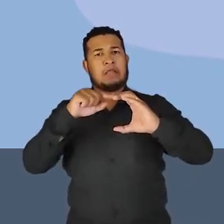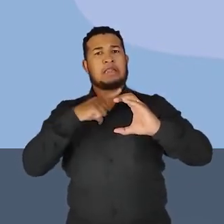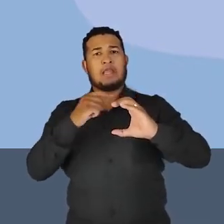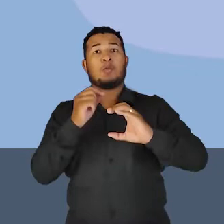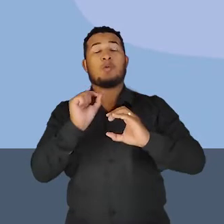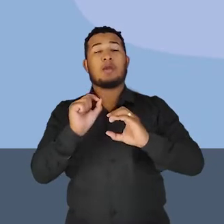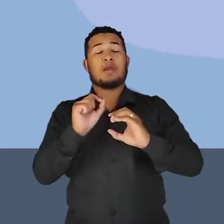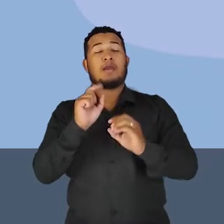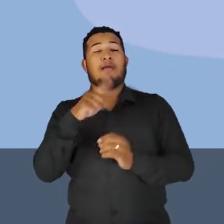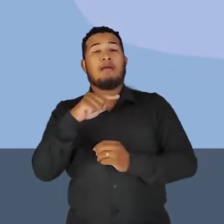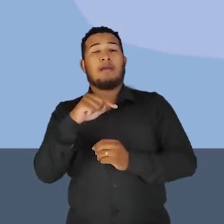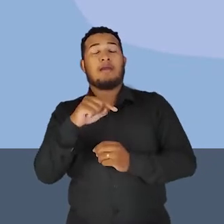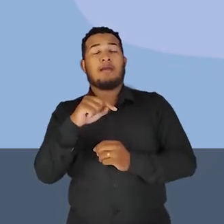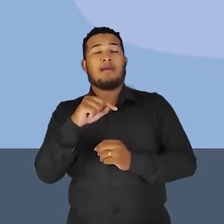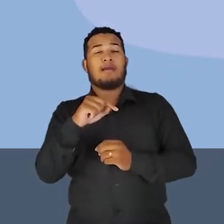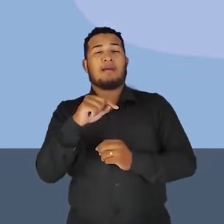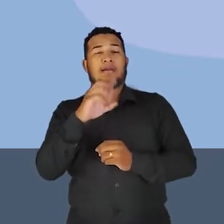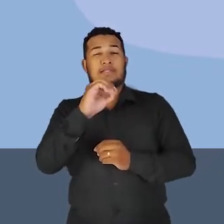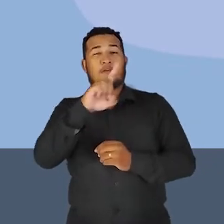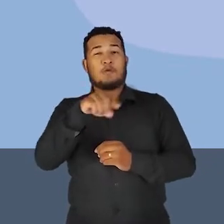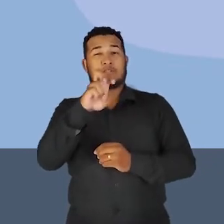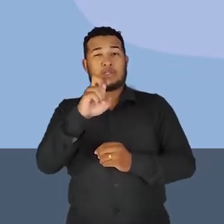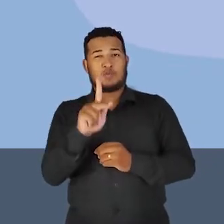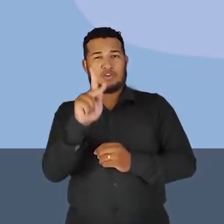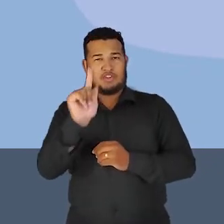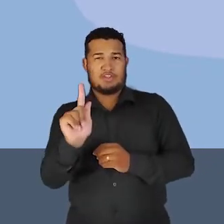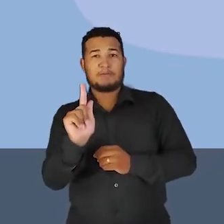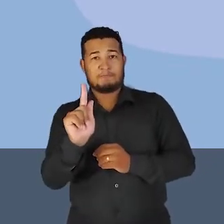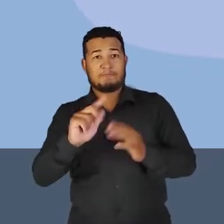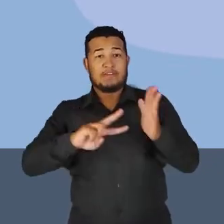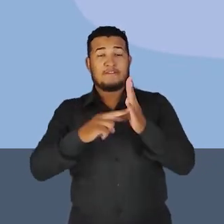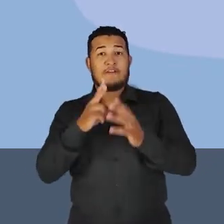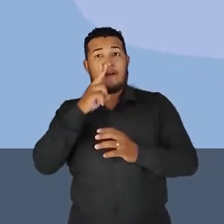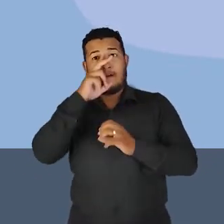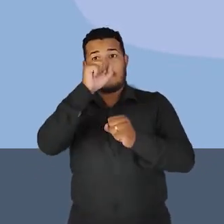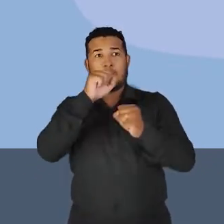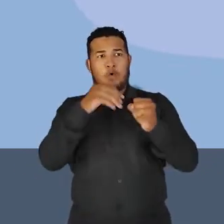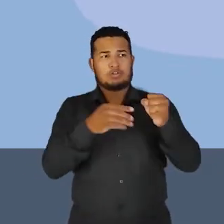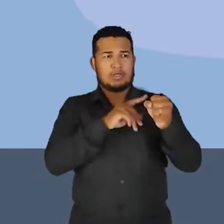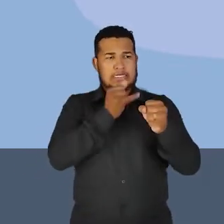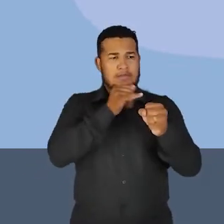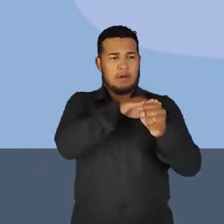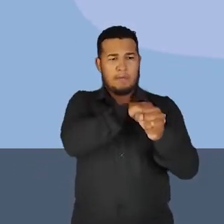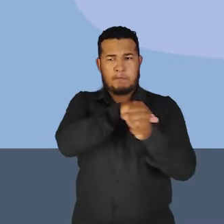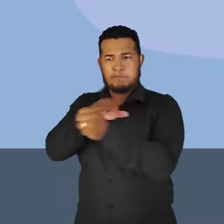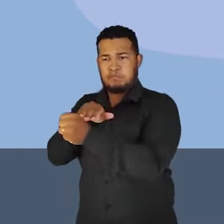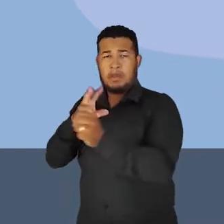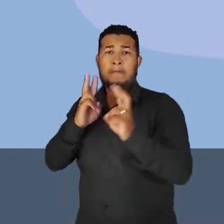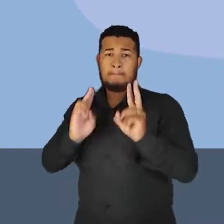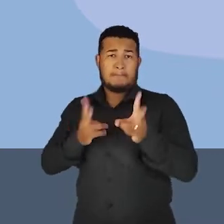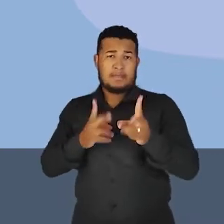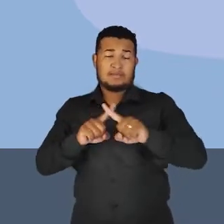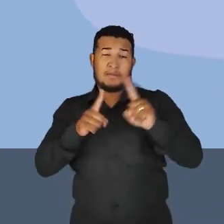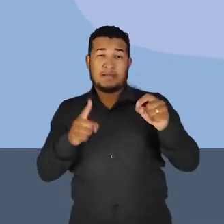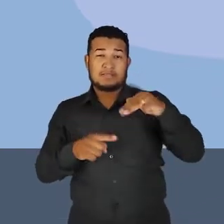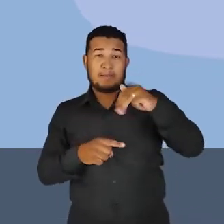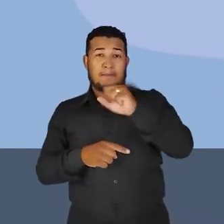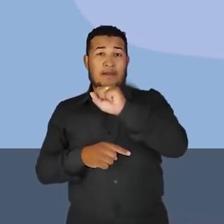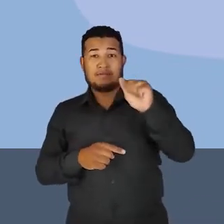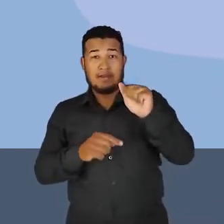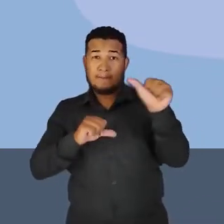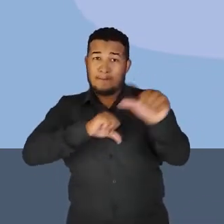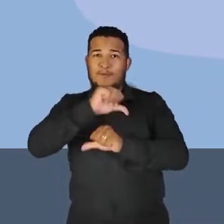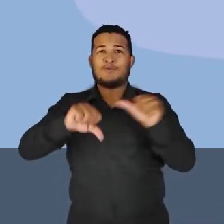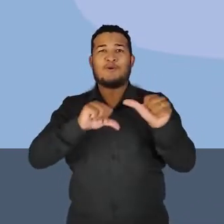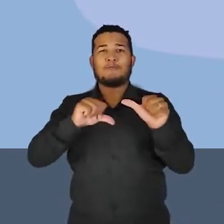meio quilo, metade do peso. A força que está empurrando ele para a direita é a mesma, mas eu mudei a massa. Quando eu mudei a